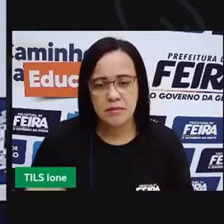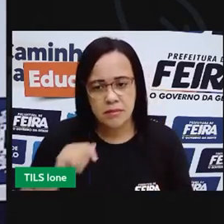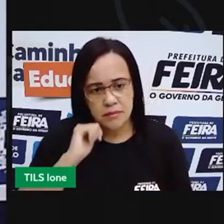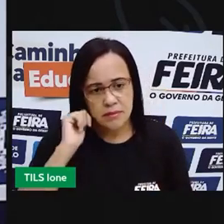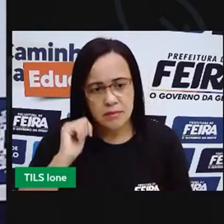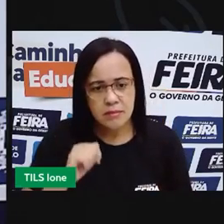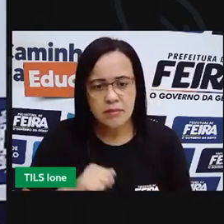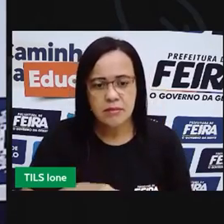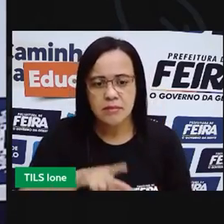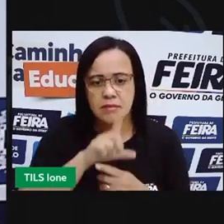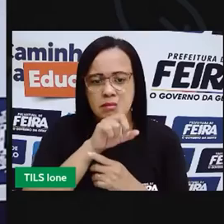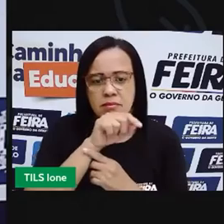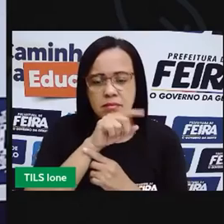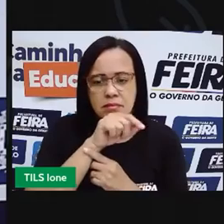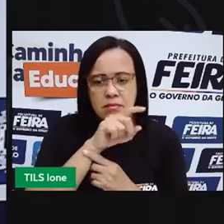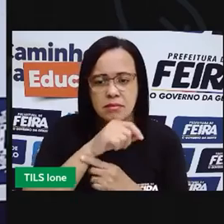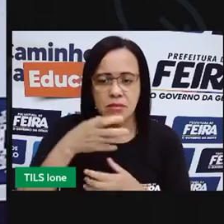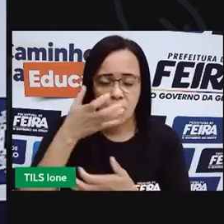em hipótese